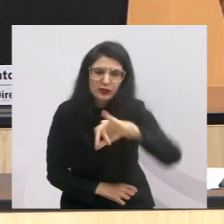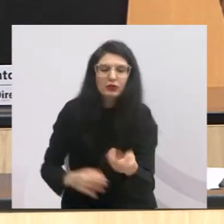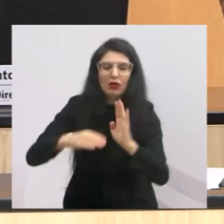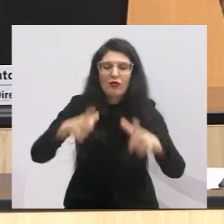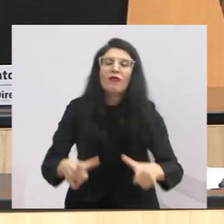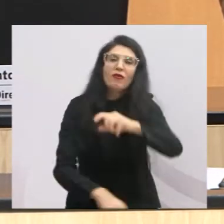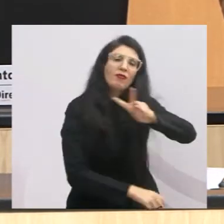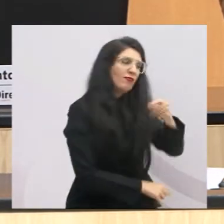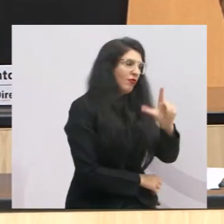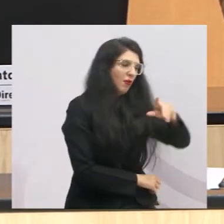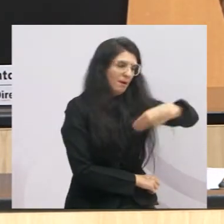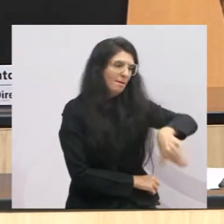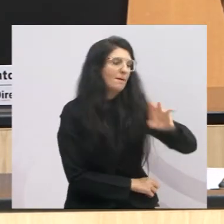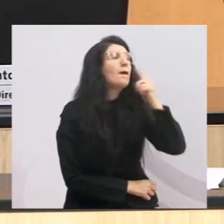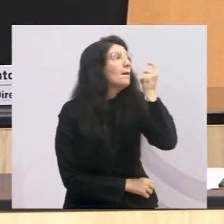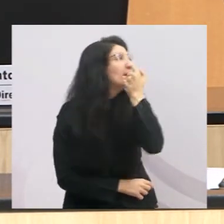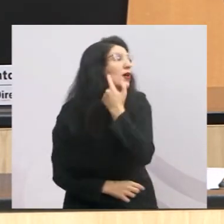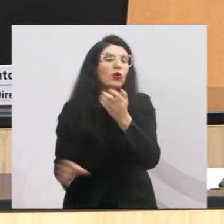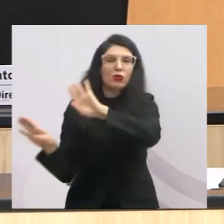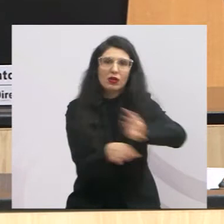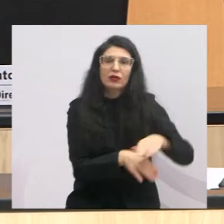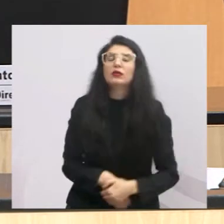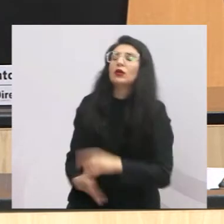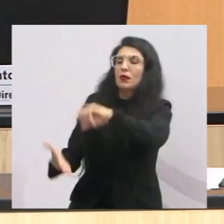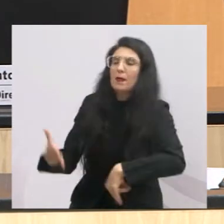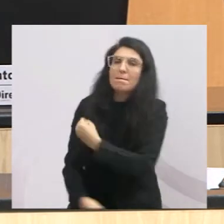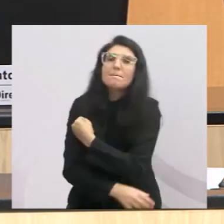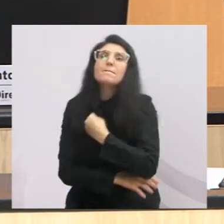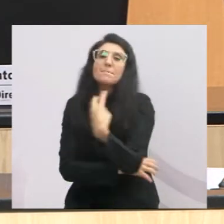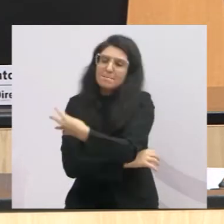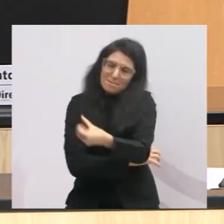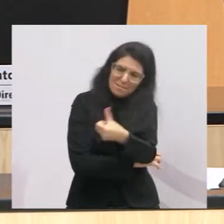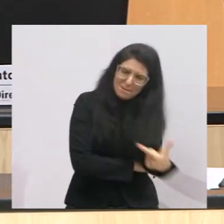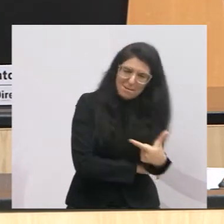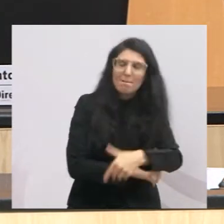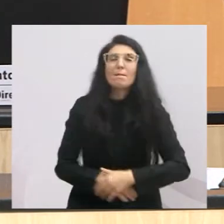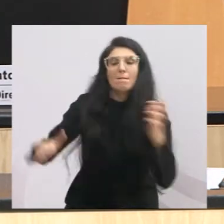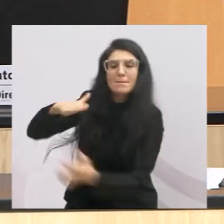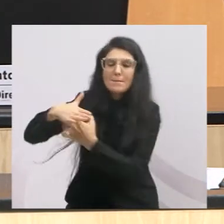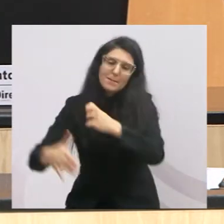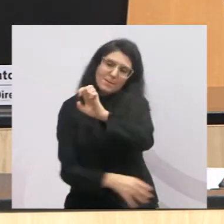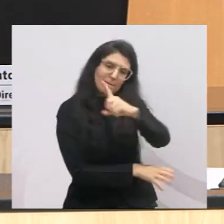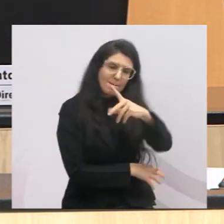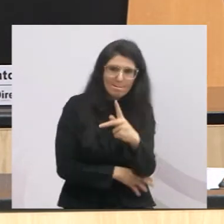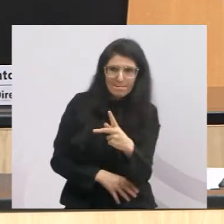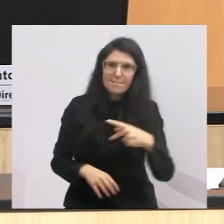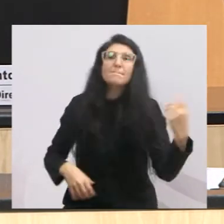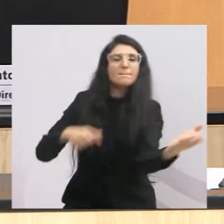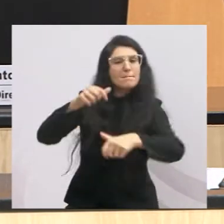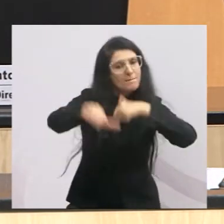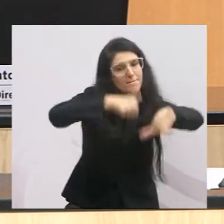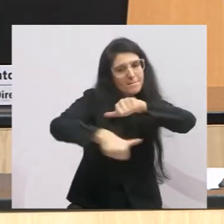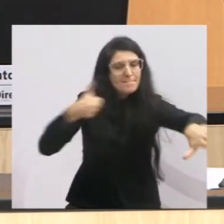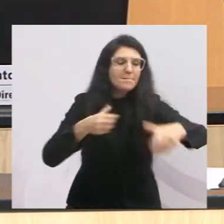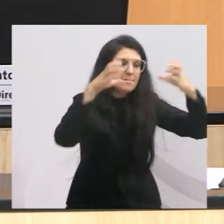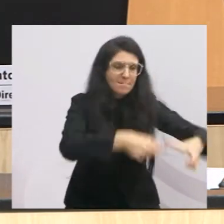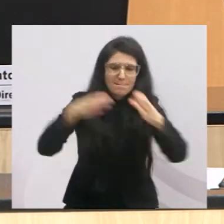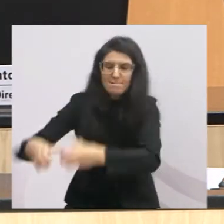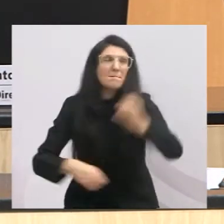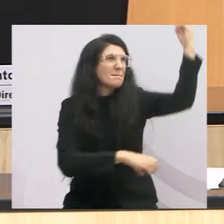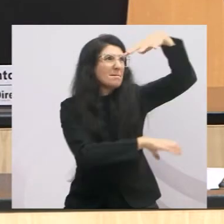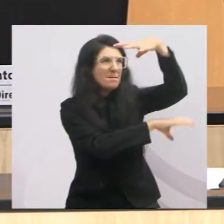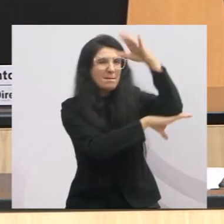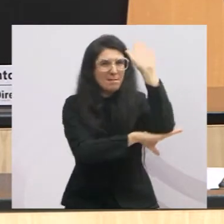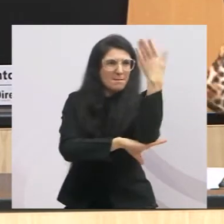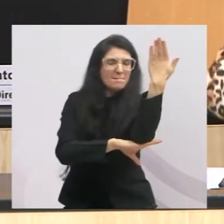da bem-aventuranças ou da montanha. Bem-aventurados, felizes os pobres de espírito, porque deles